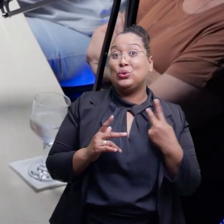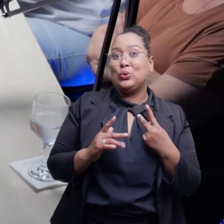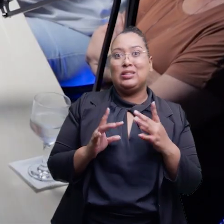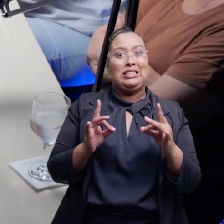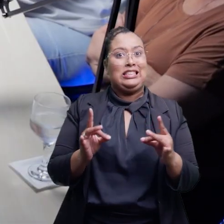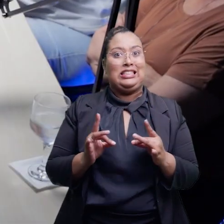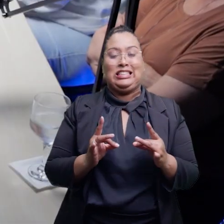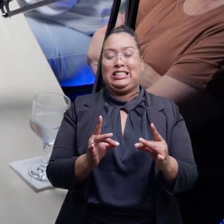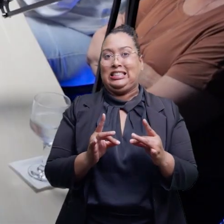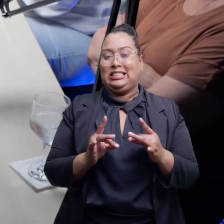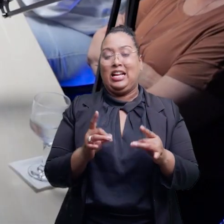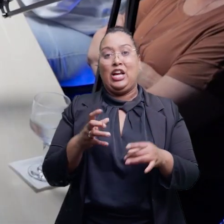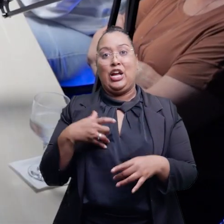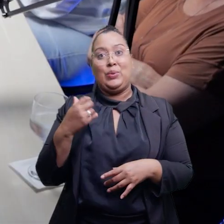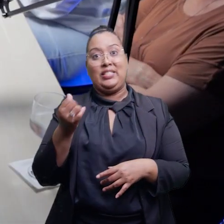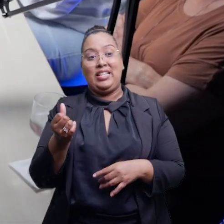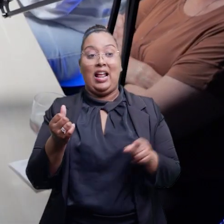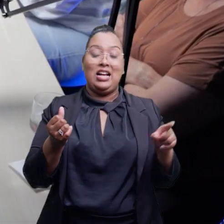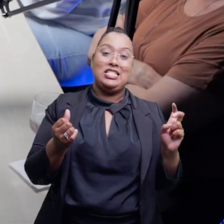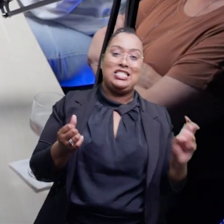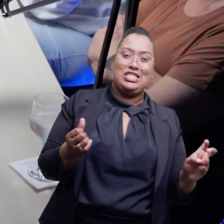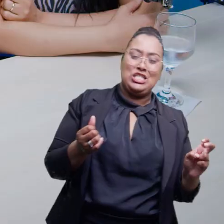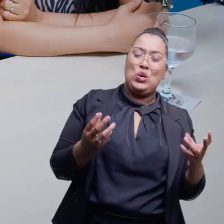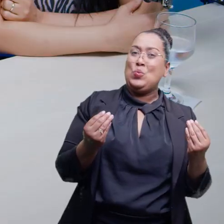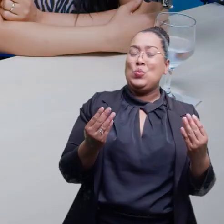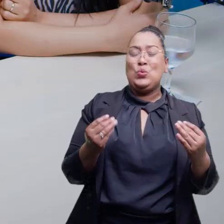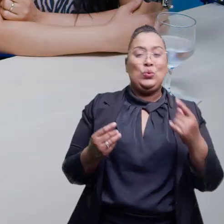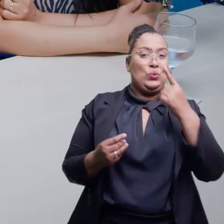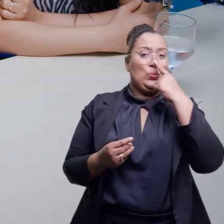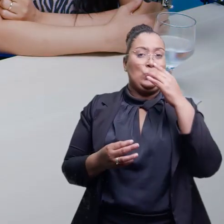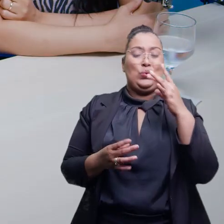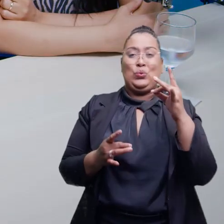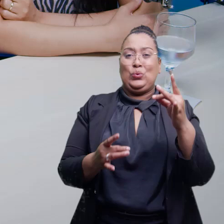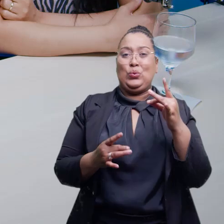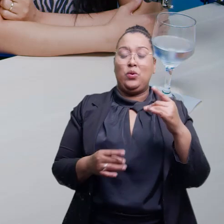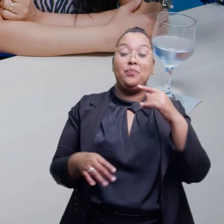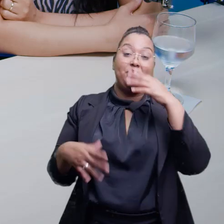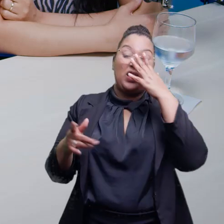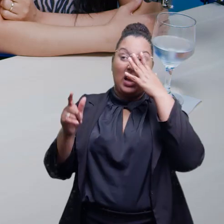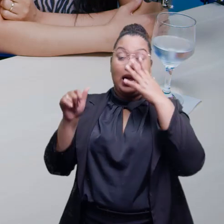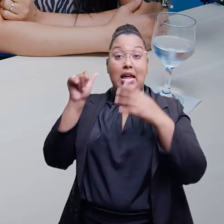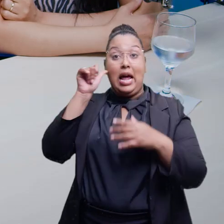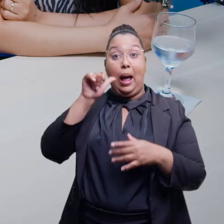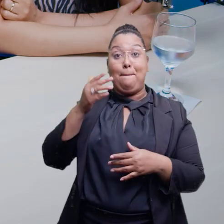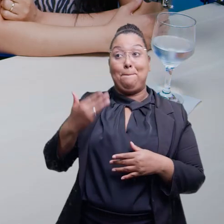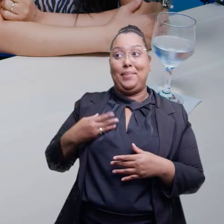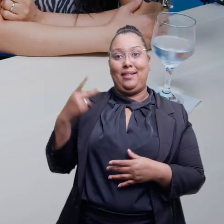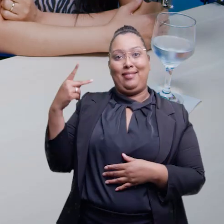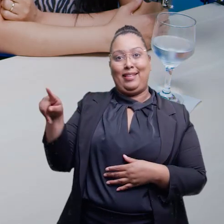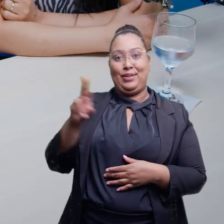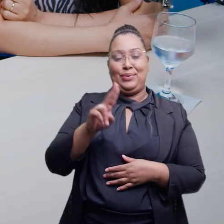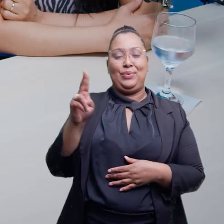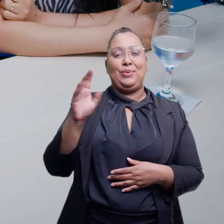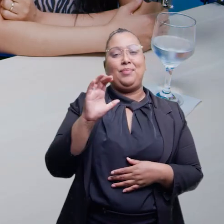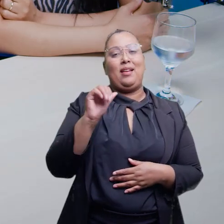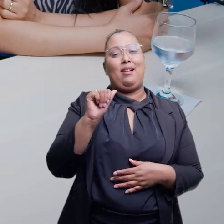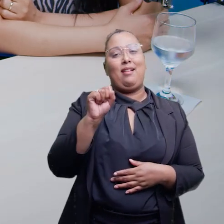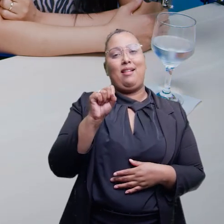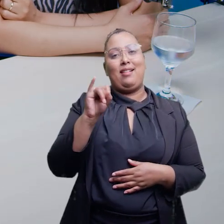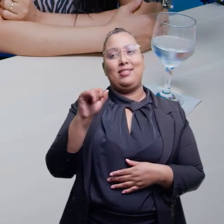ano de diferença só, então era muito apegada, que foi onde ela tem uma amiga até hoje, que é a